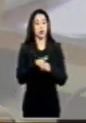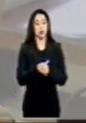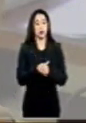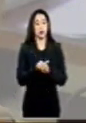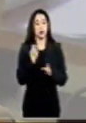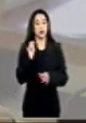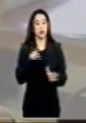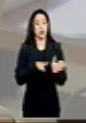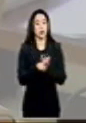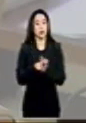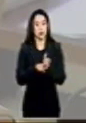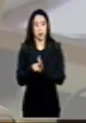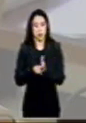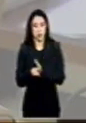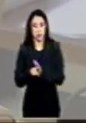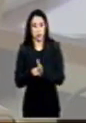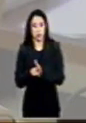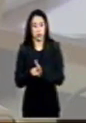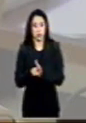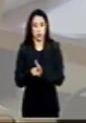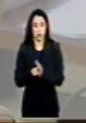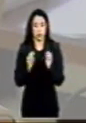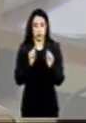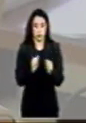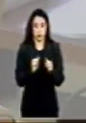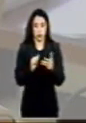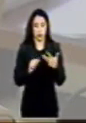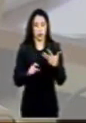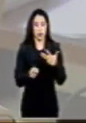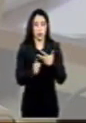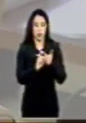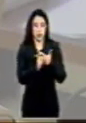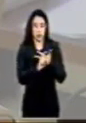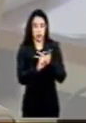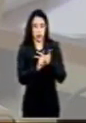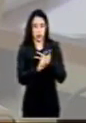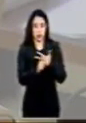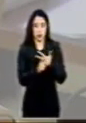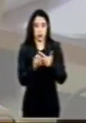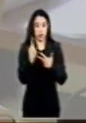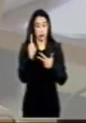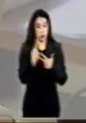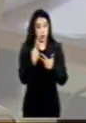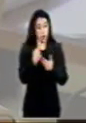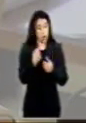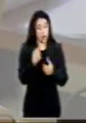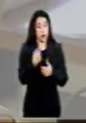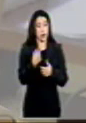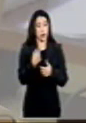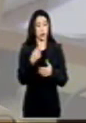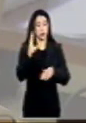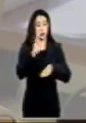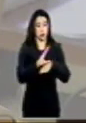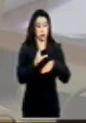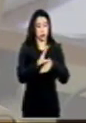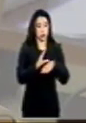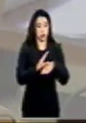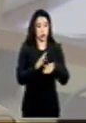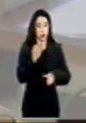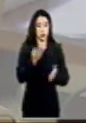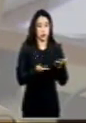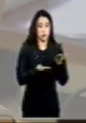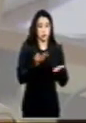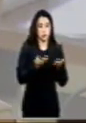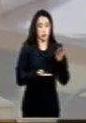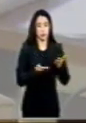fiscalização legislativa da ação administrativa do Poder Executivo é um dos contrapesos da Constituição Federal à separação e